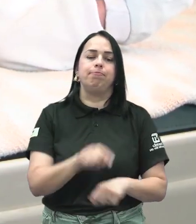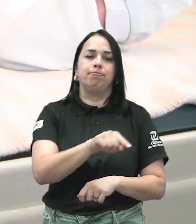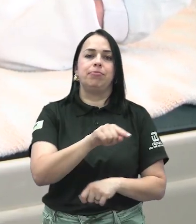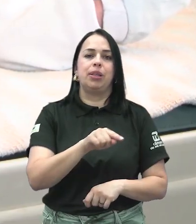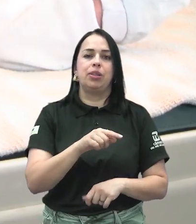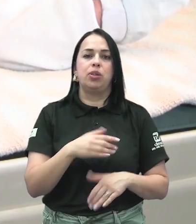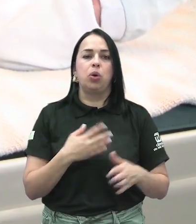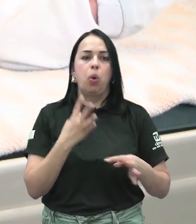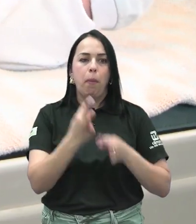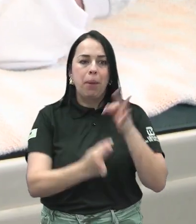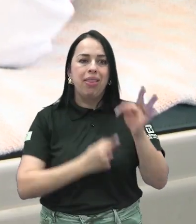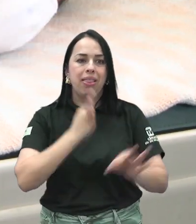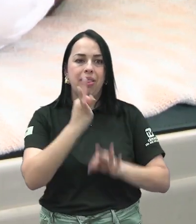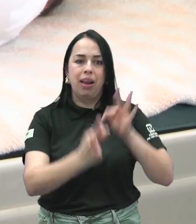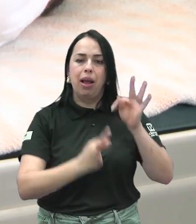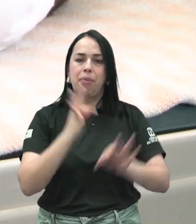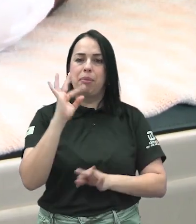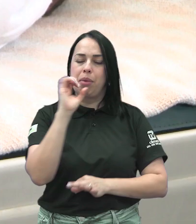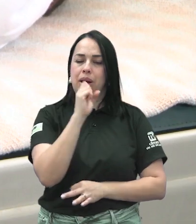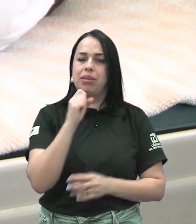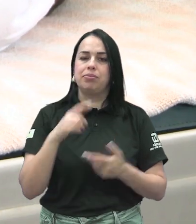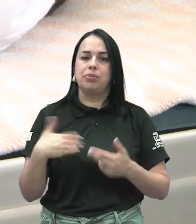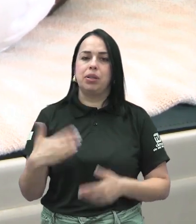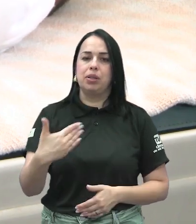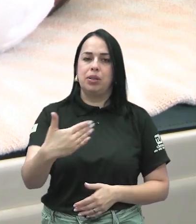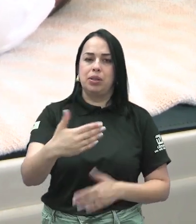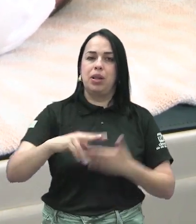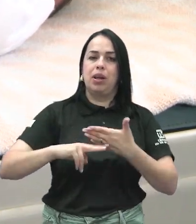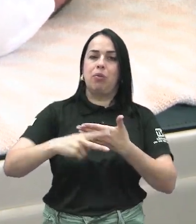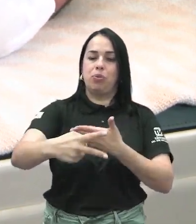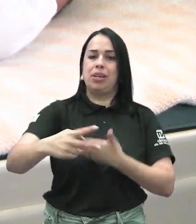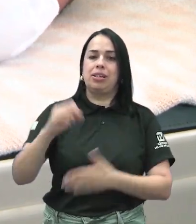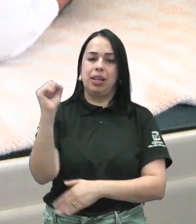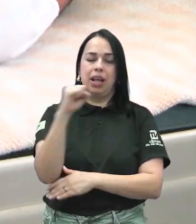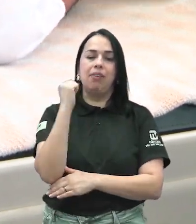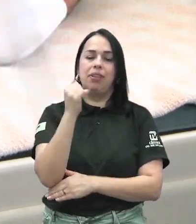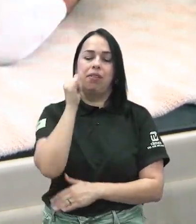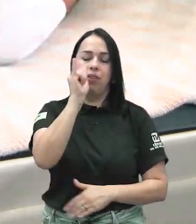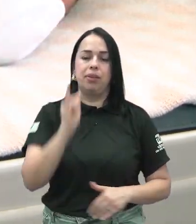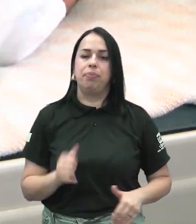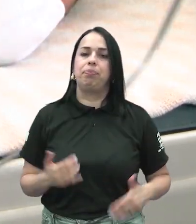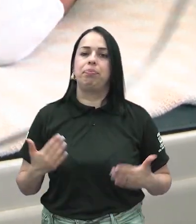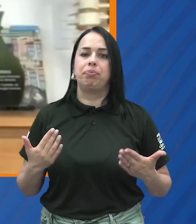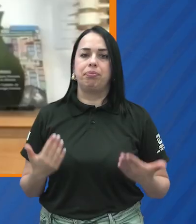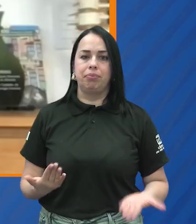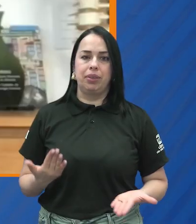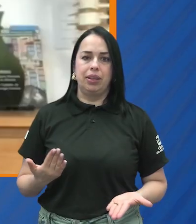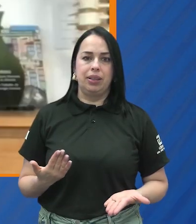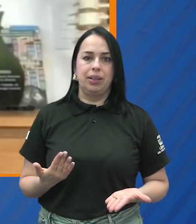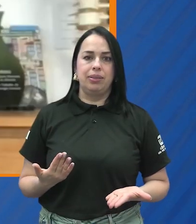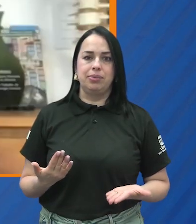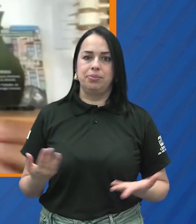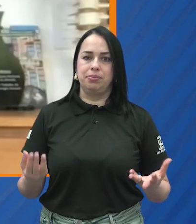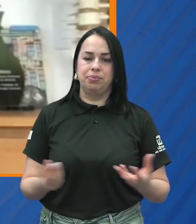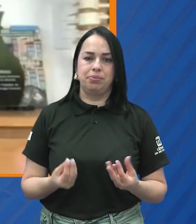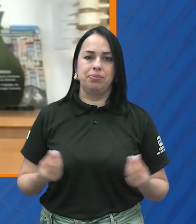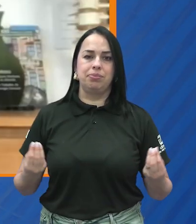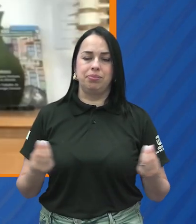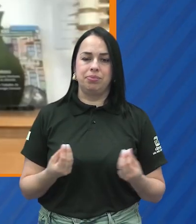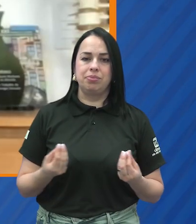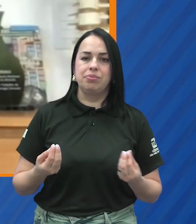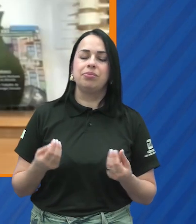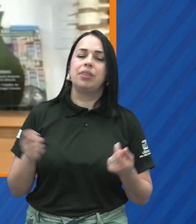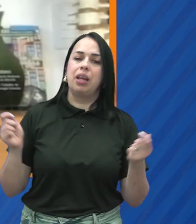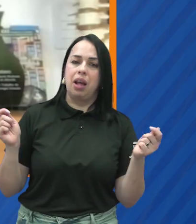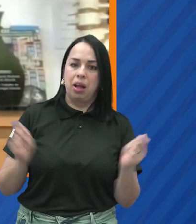antecipado aumenta as chances de iniciar o tratamento e evitar sequelas. Uma das coisas que deveria ser